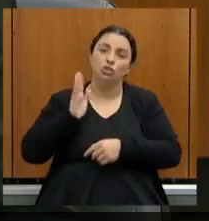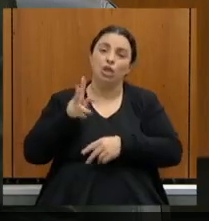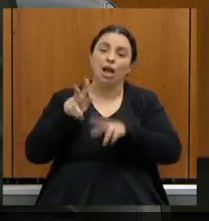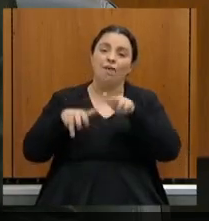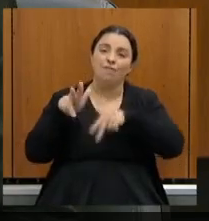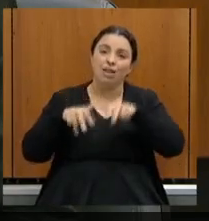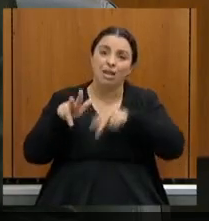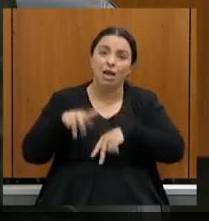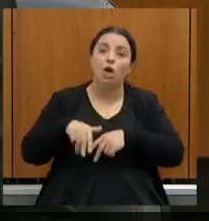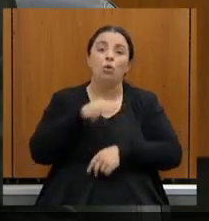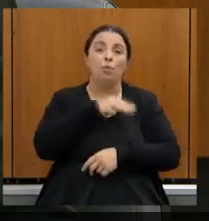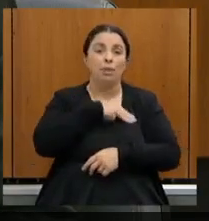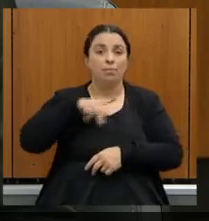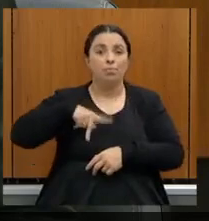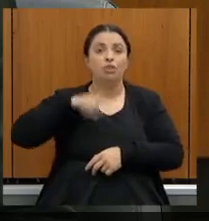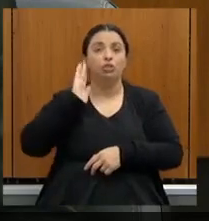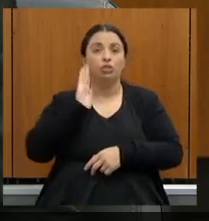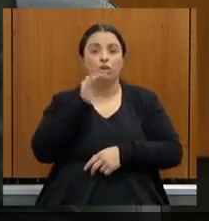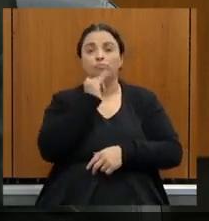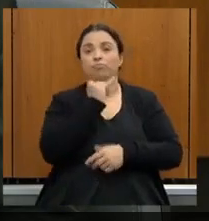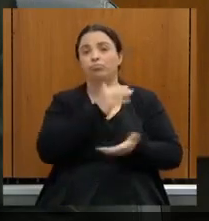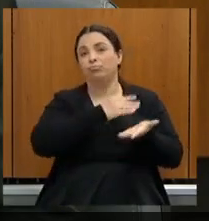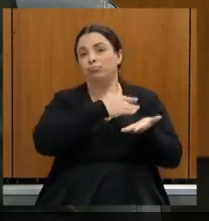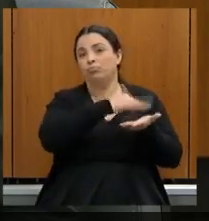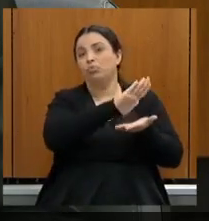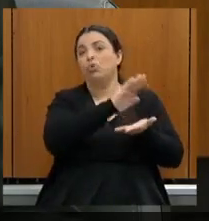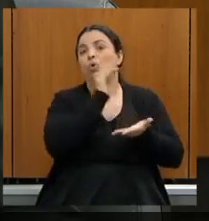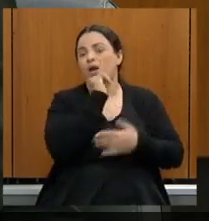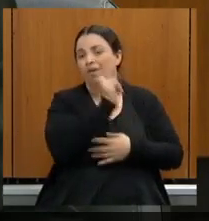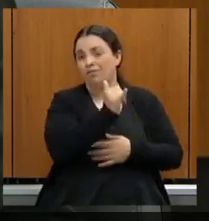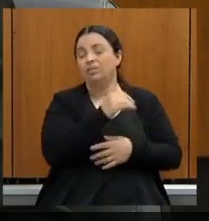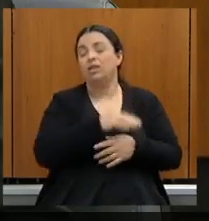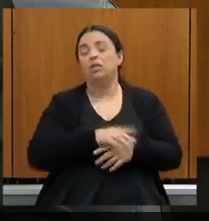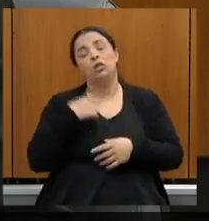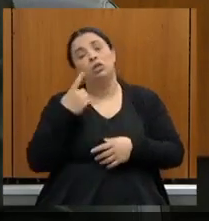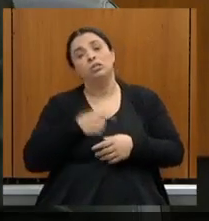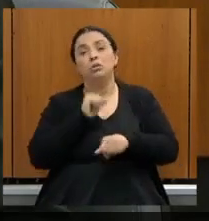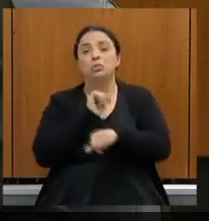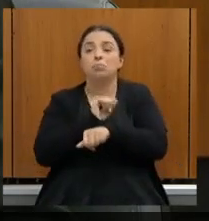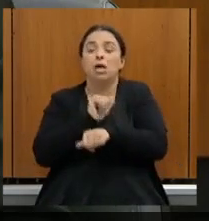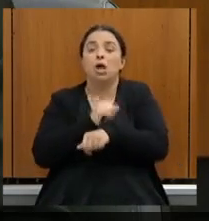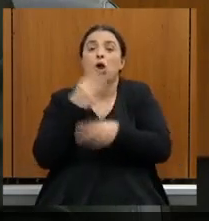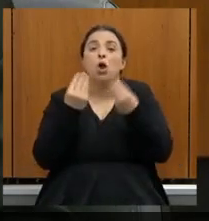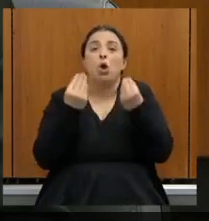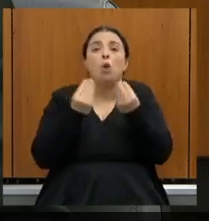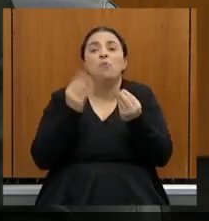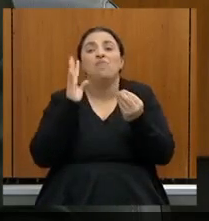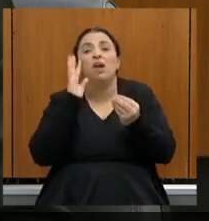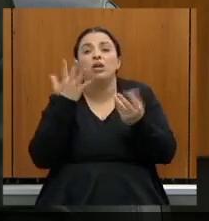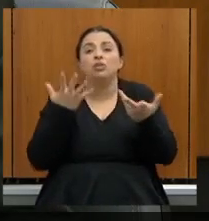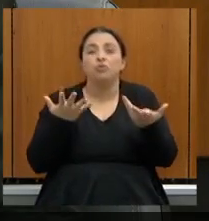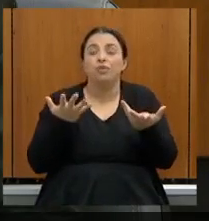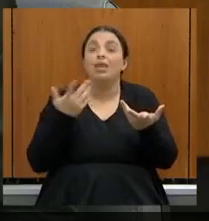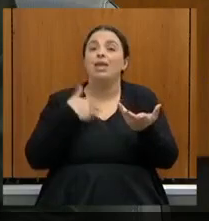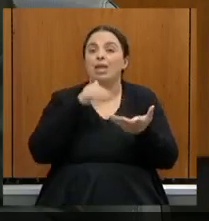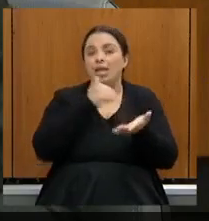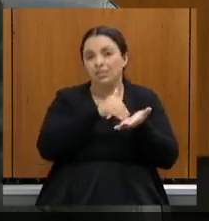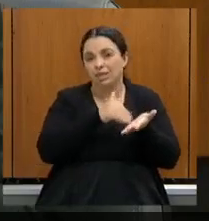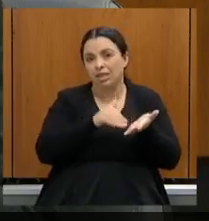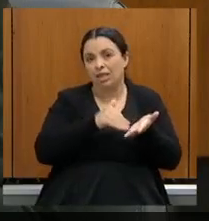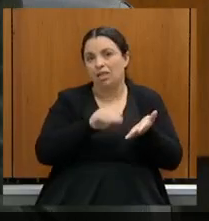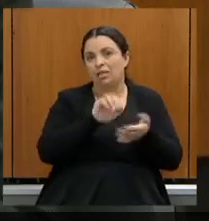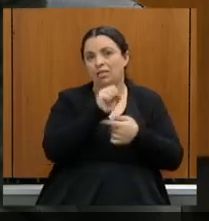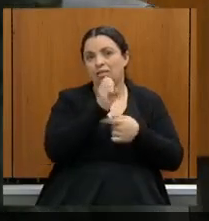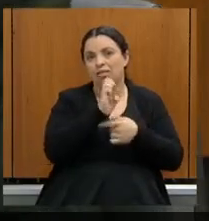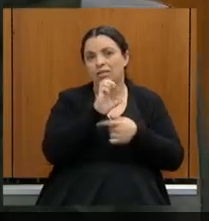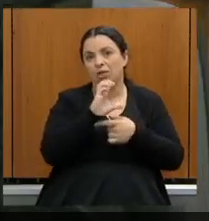e estamos aguardando o desfecho e de forma que a Seculte está pronta para pautar a qualquer